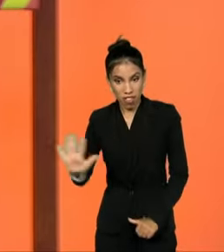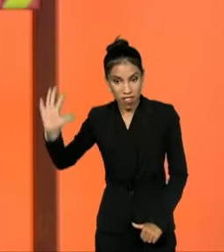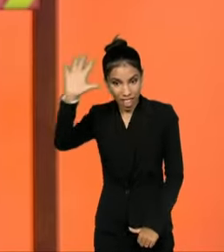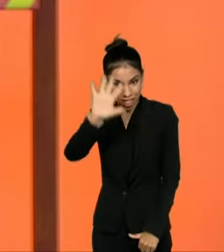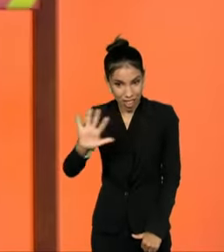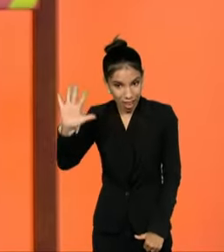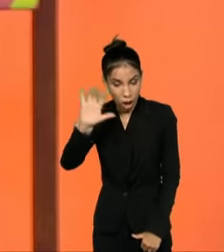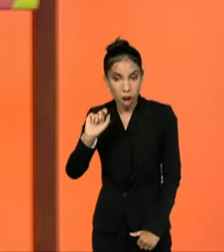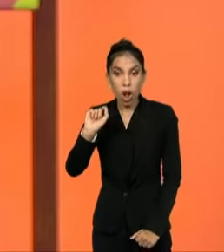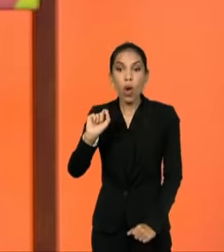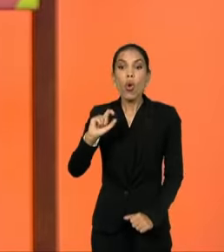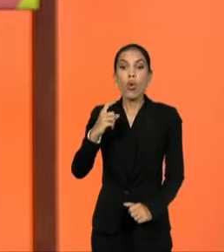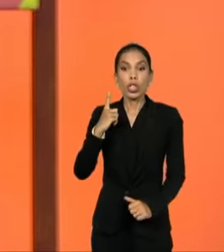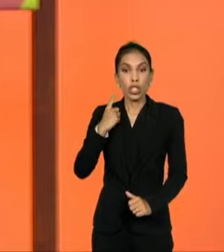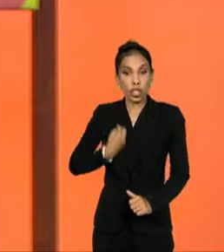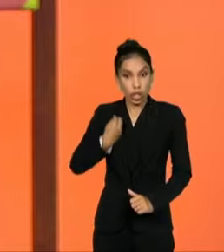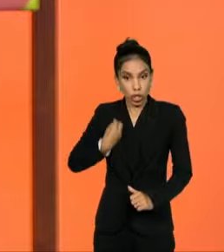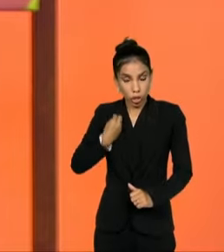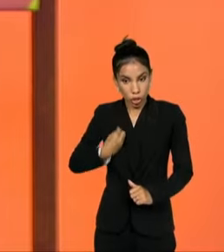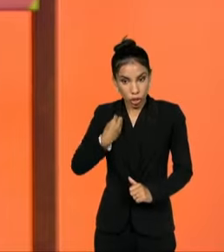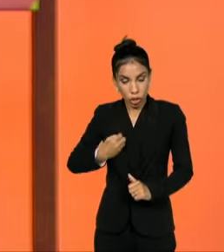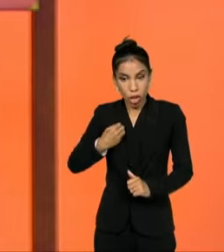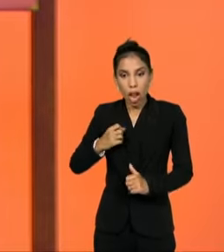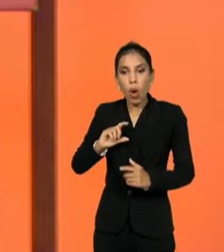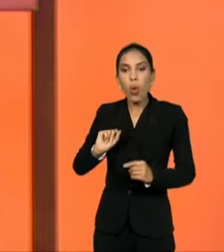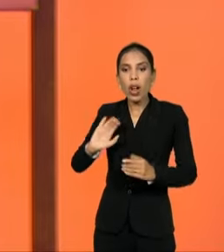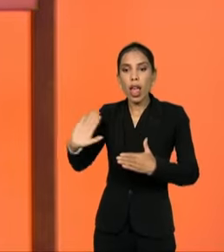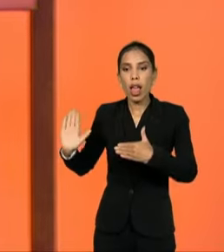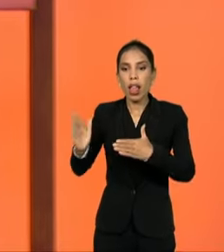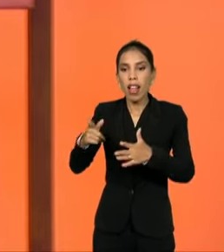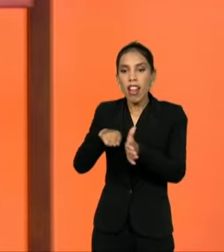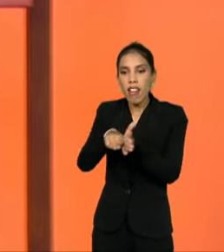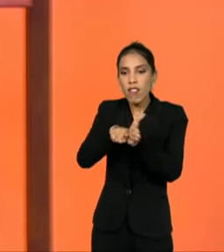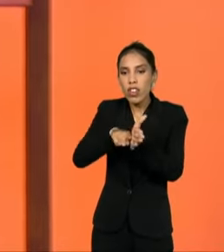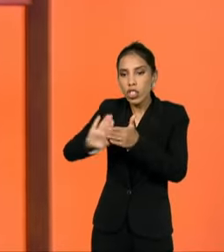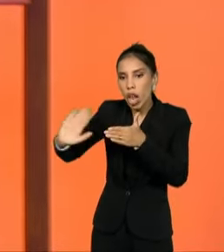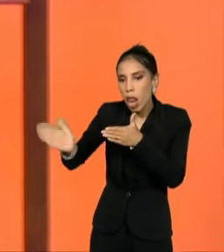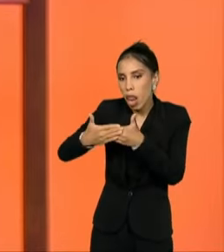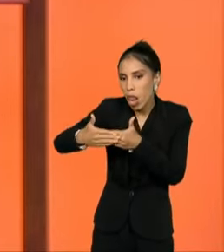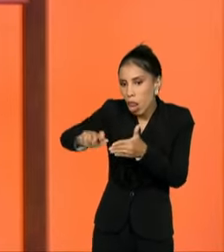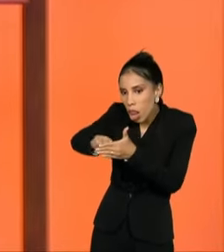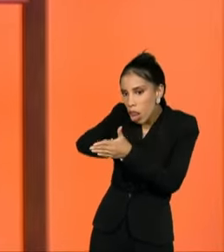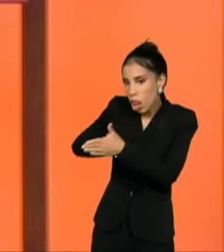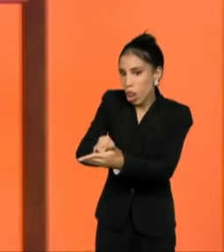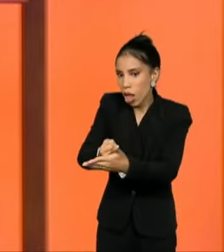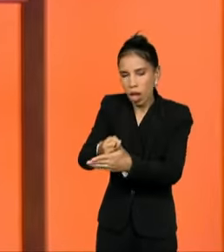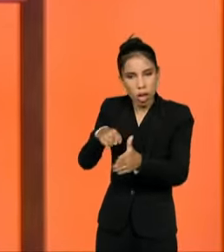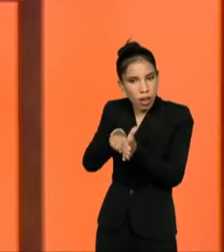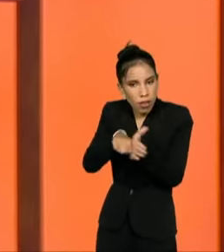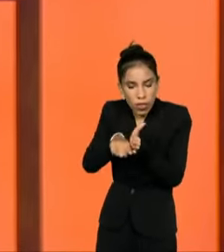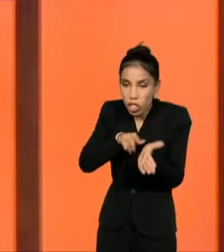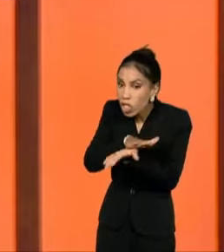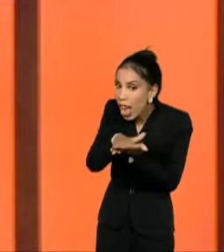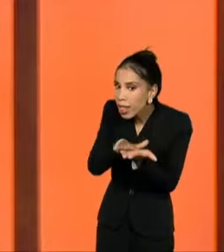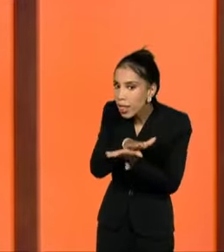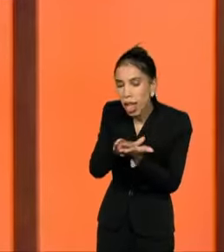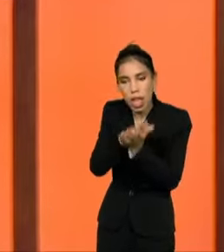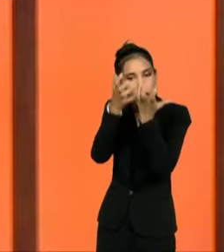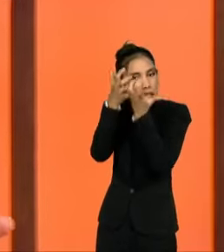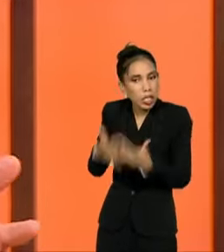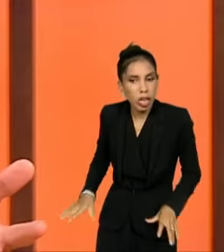participou do crime, não só ele bloqueou as investigações, que eu já tinha certeza absoluta. Eles não investigaram, eles não quiseram chegar.